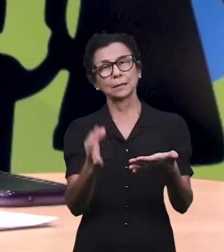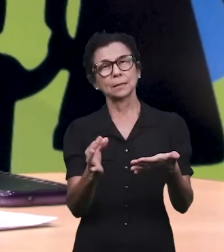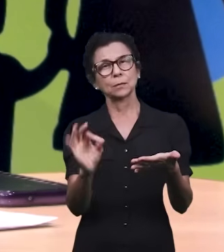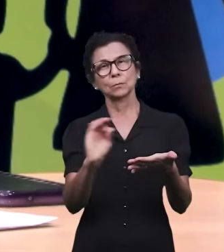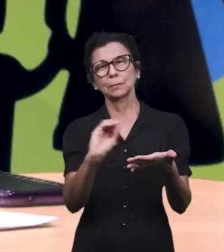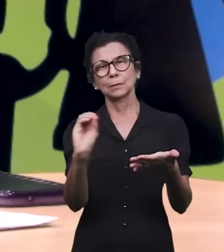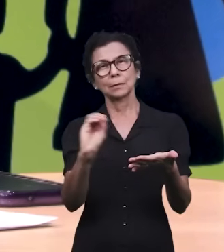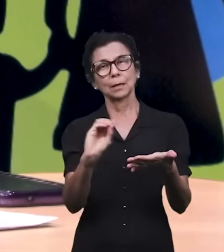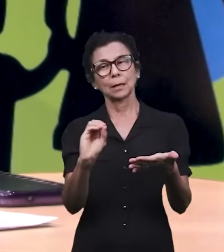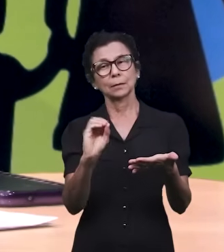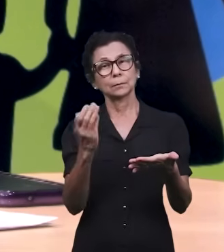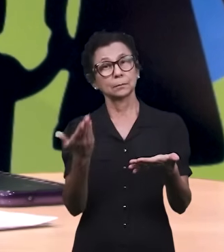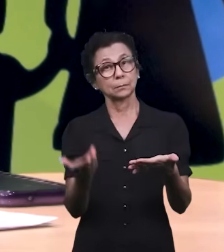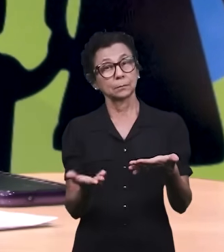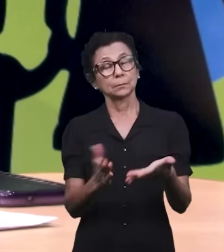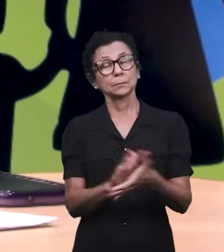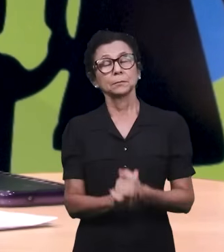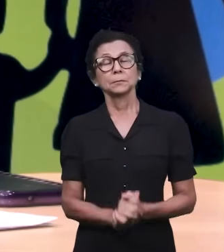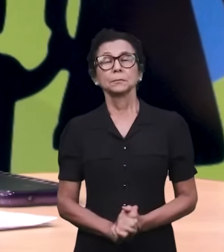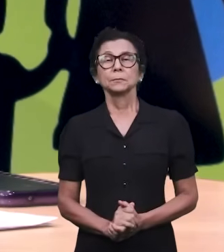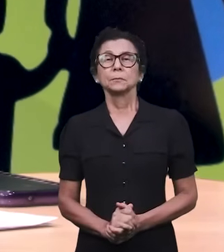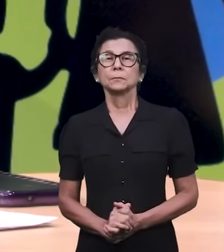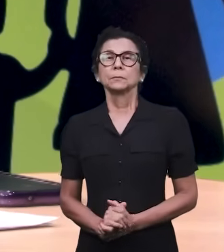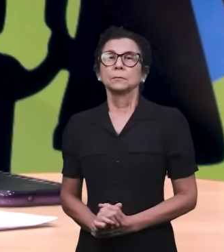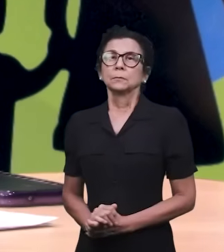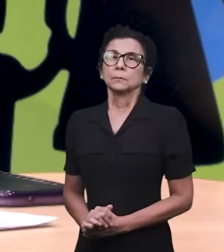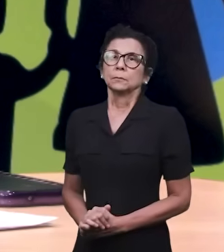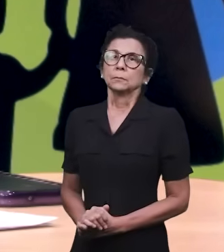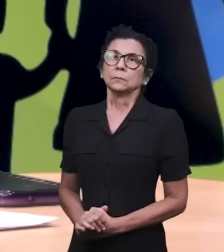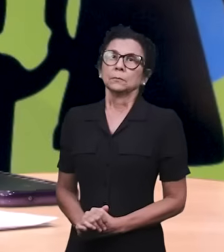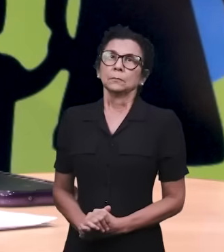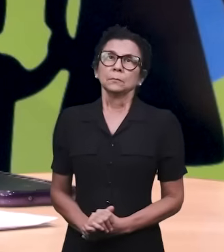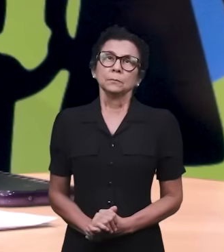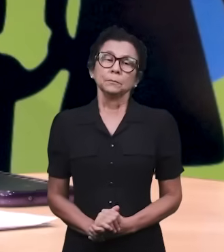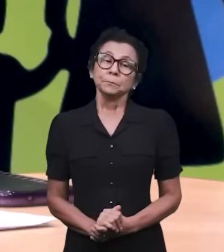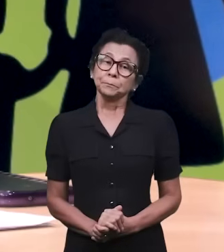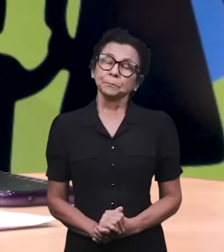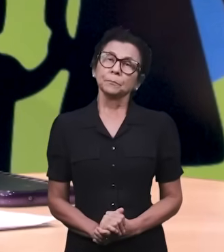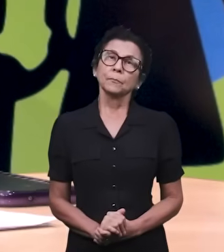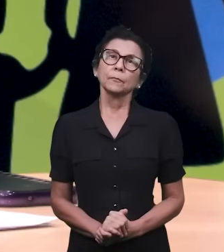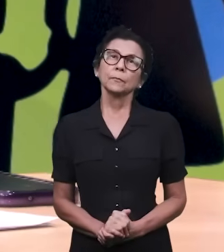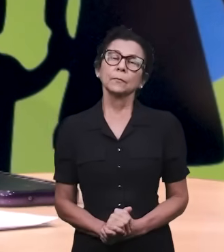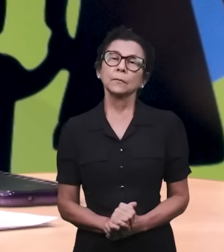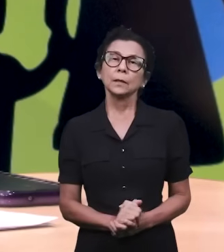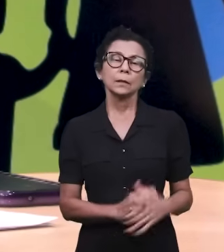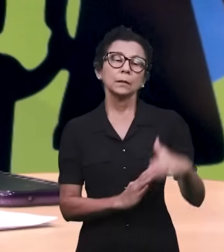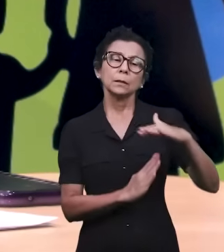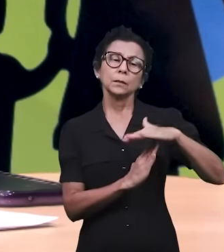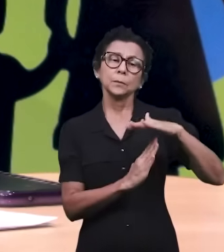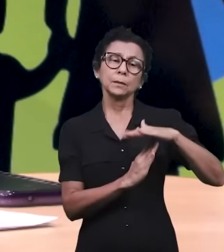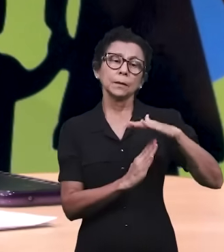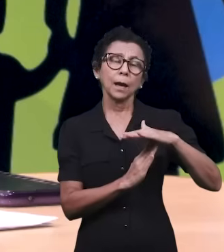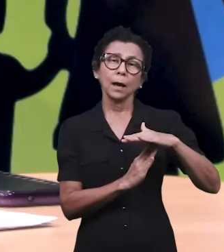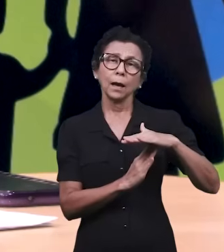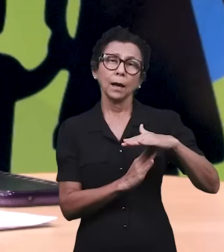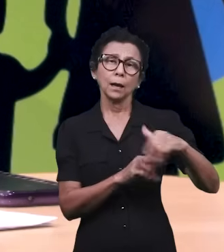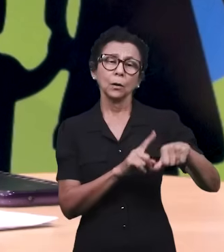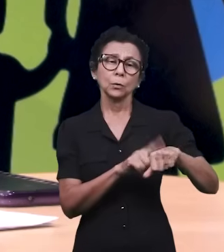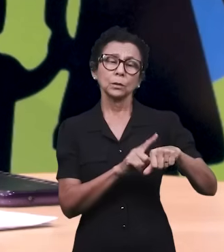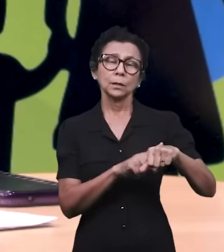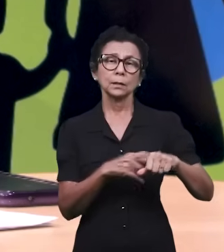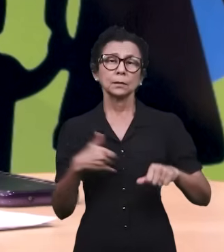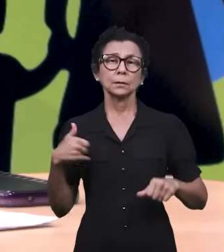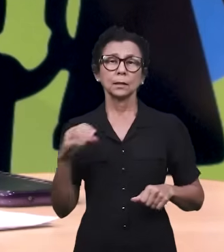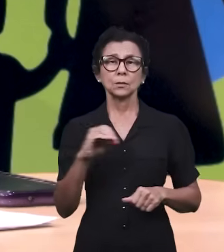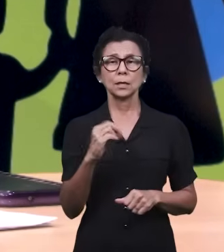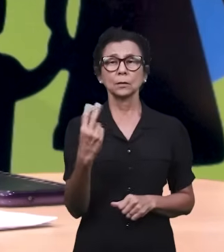pais, eles têm que implantar um tempo de tela consciente. De 0 a 2 anos,